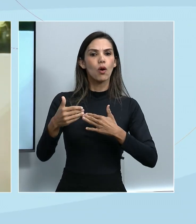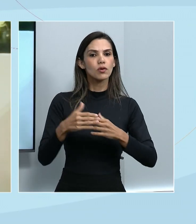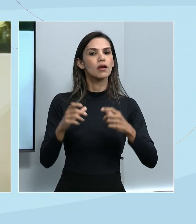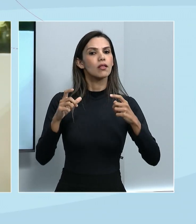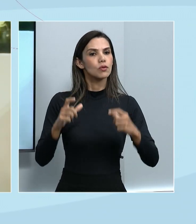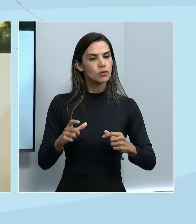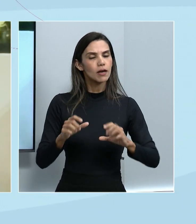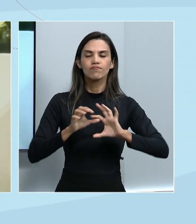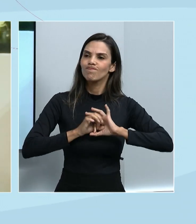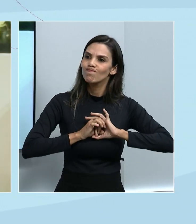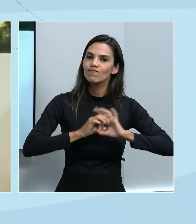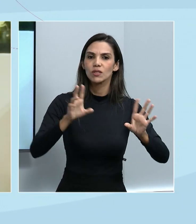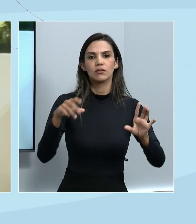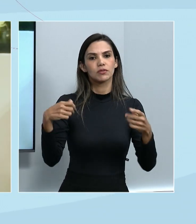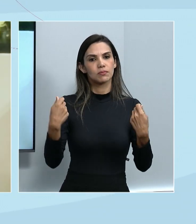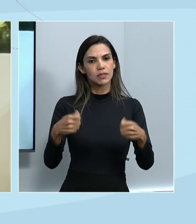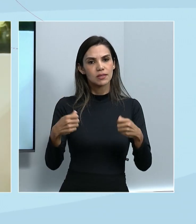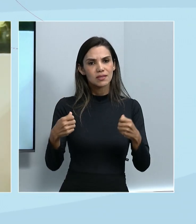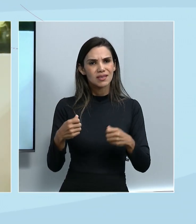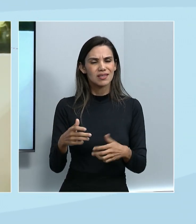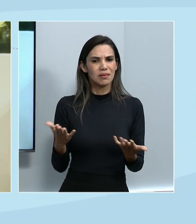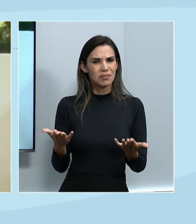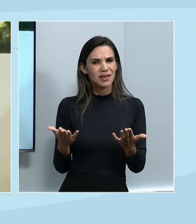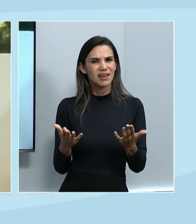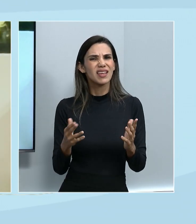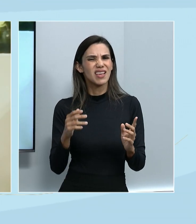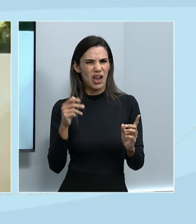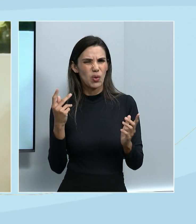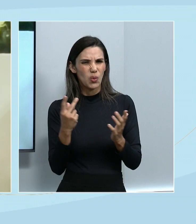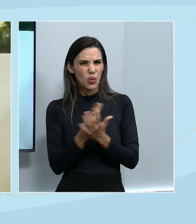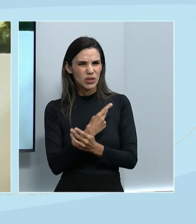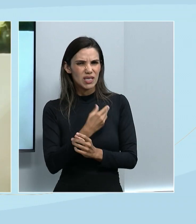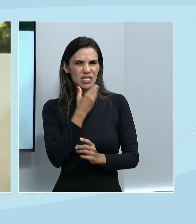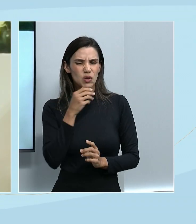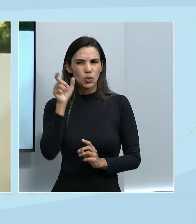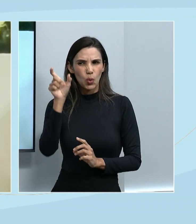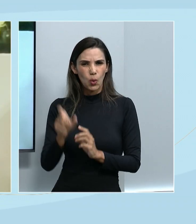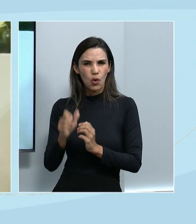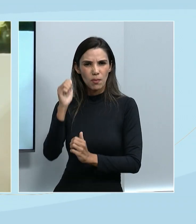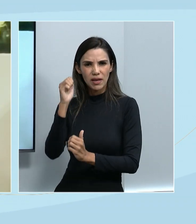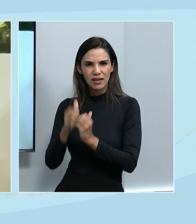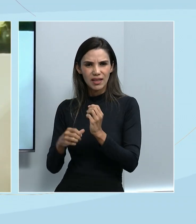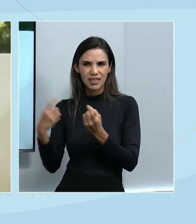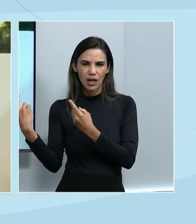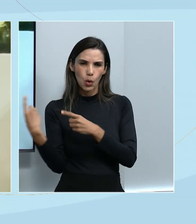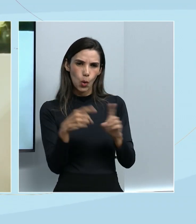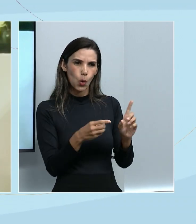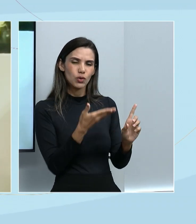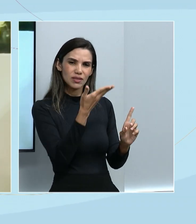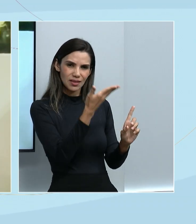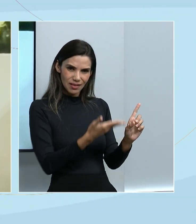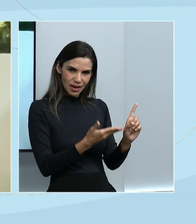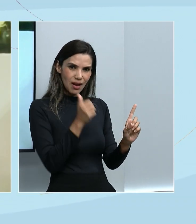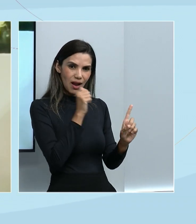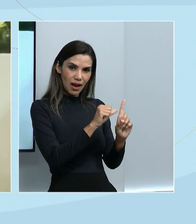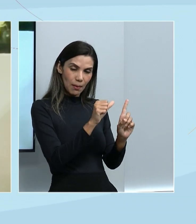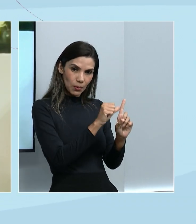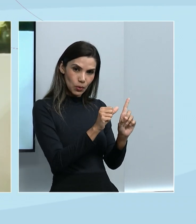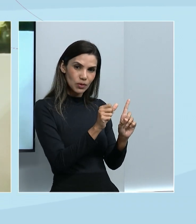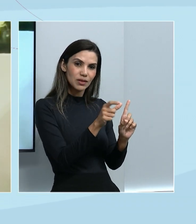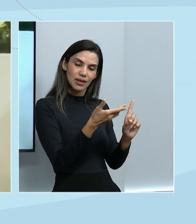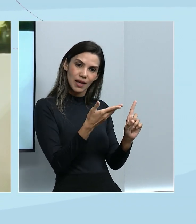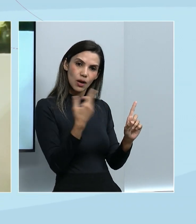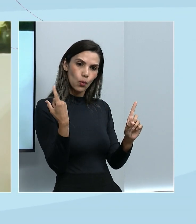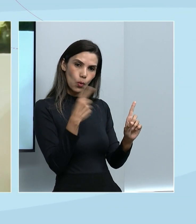né? E é inadmissível atitudes como a que aconteceu desse atleta de uma equipe de São Paulo, né, contra